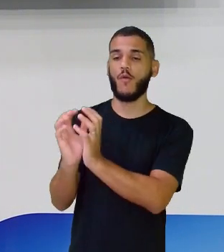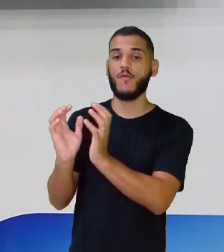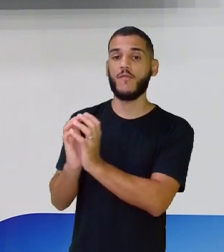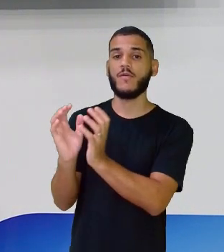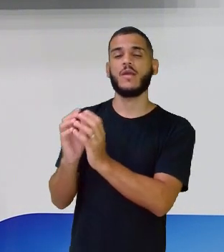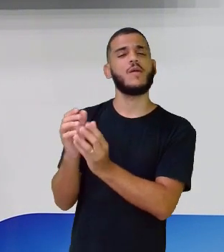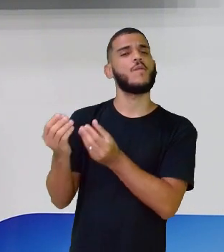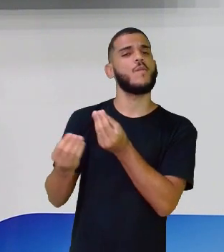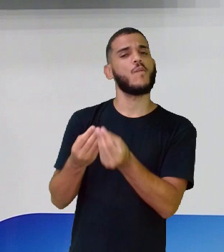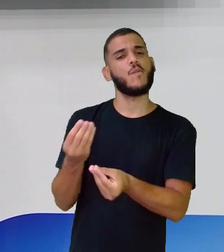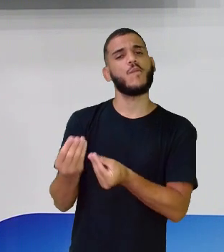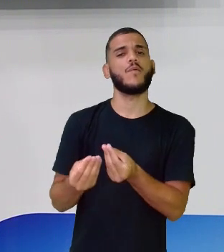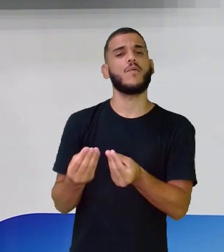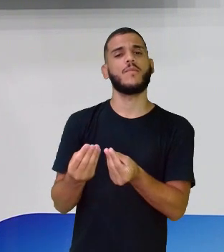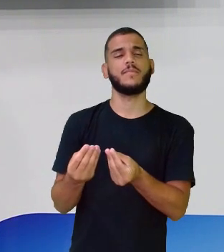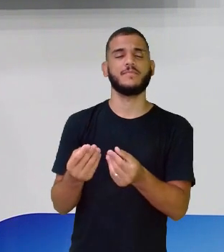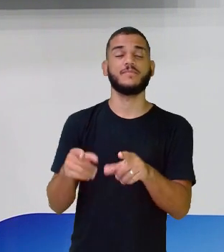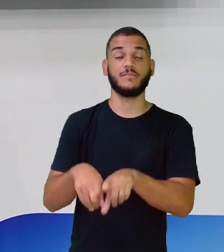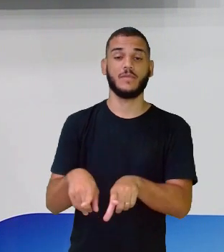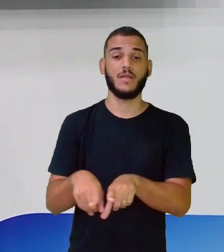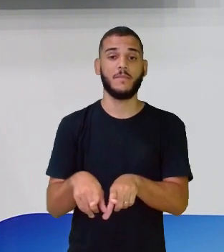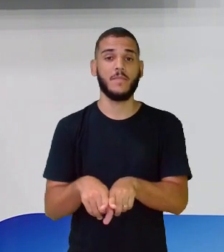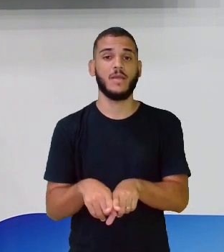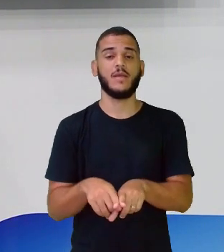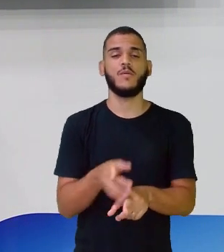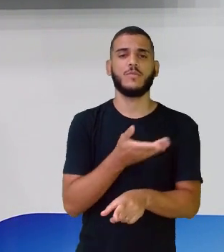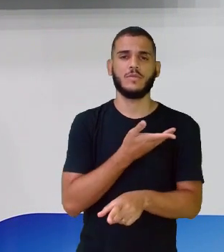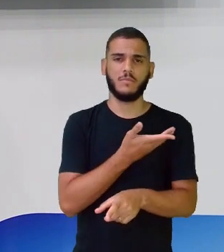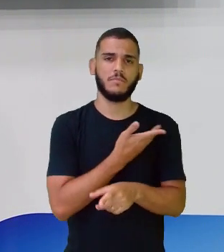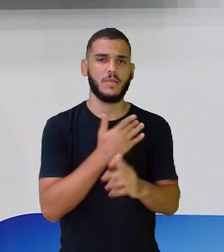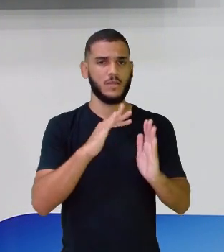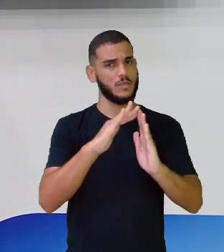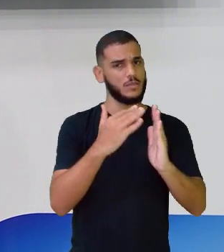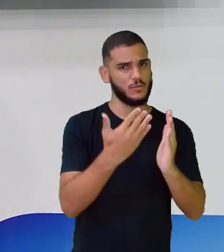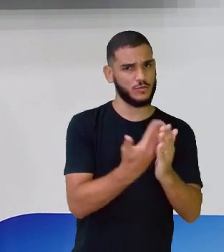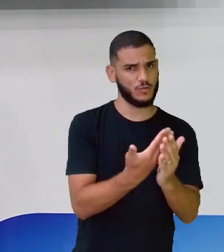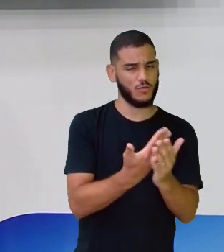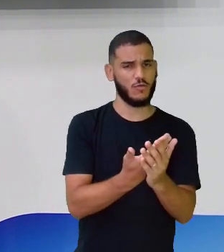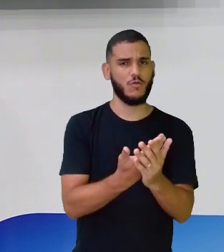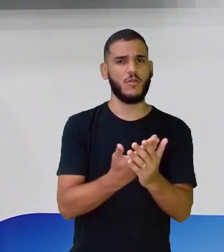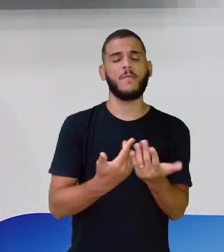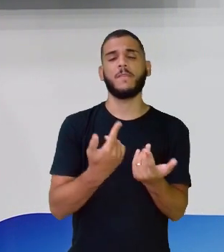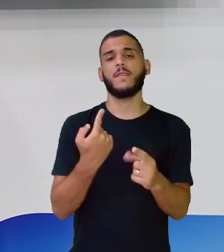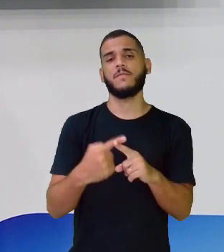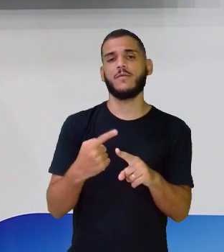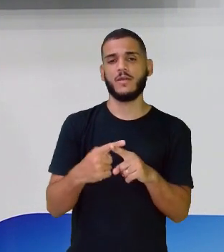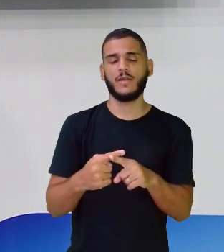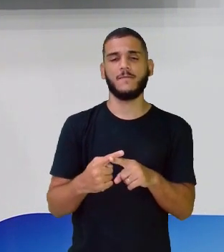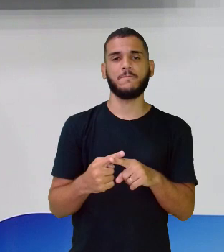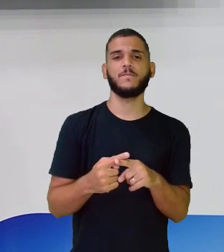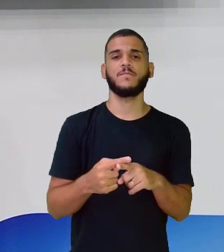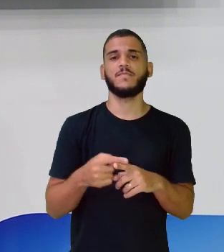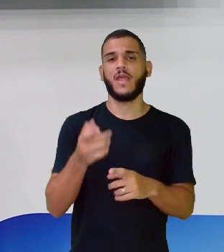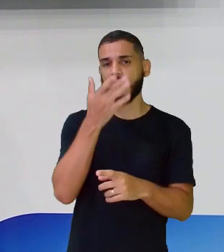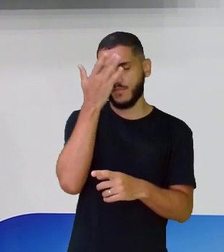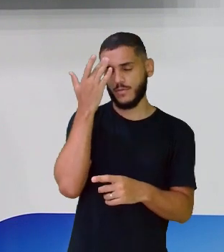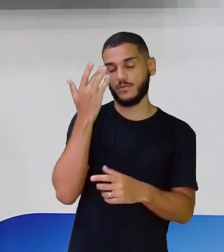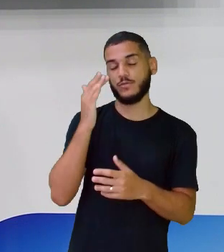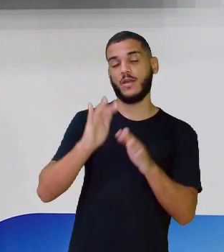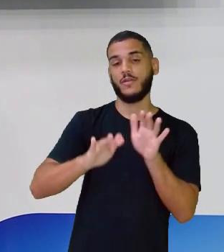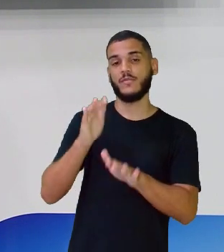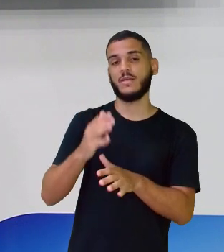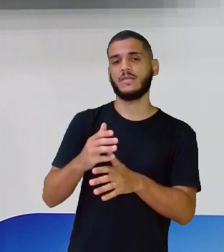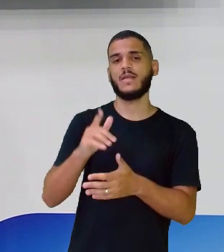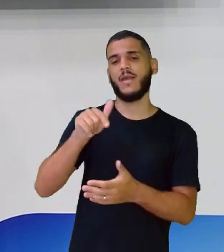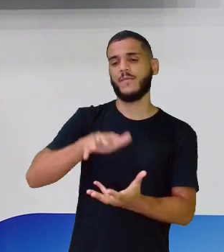colegas da época de escola, pois nem todo mundo pode falecer ainda velho, não é, de idade, podemos dizer assim.